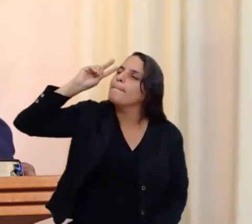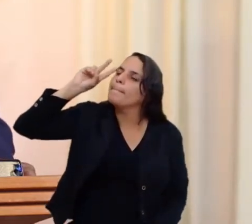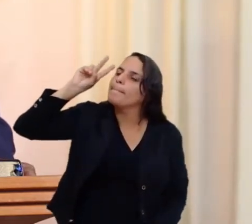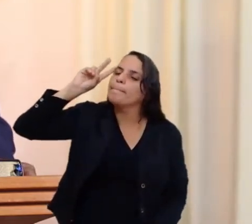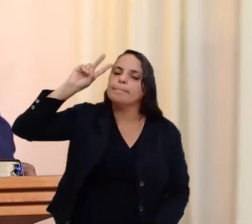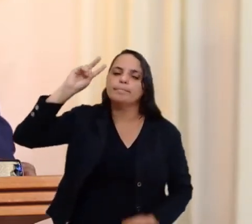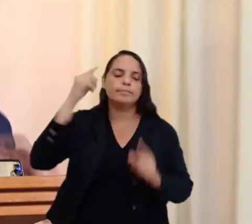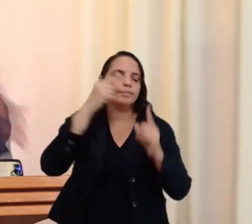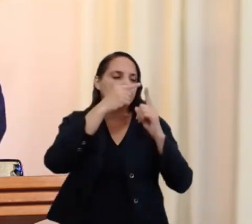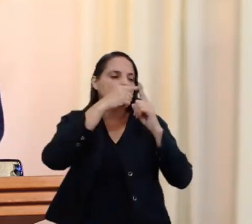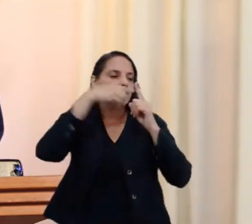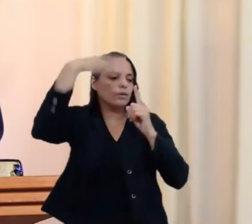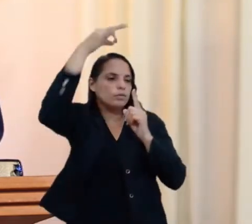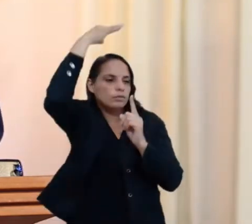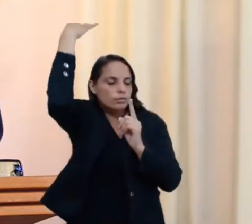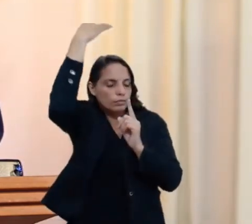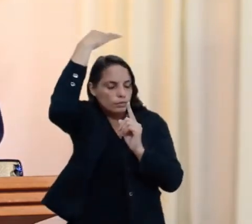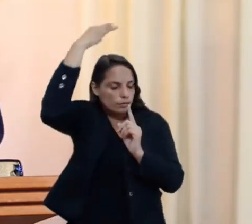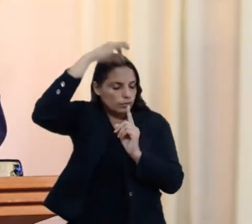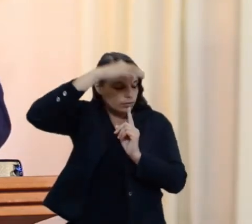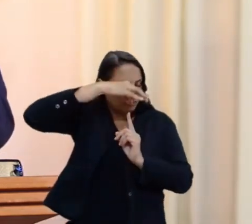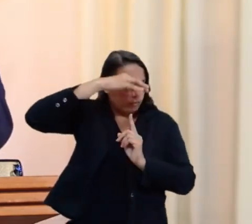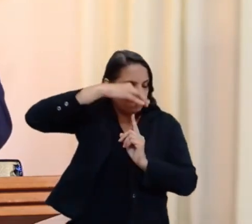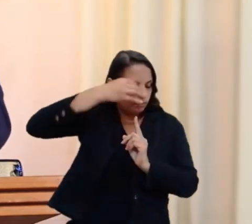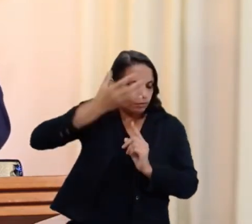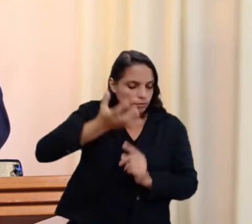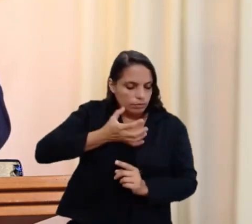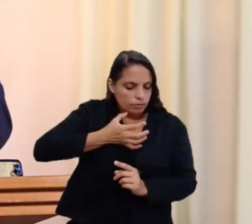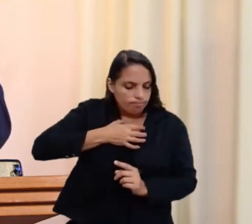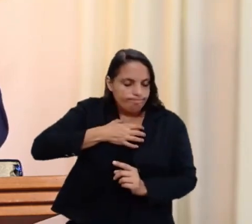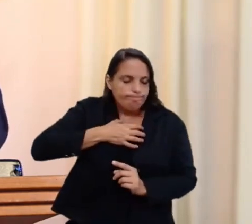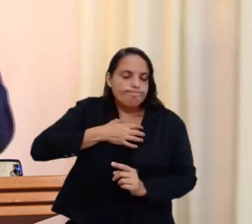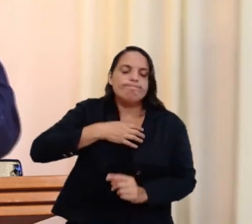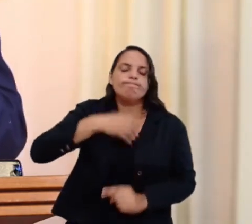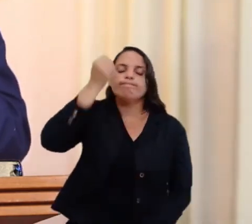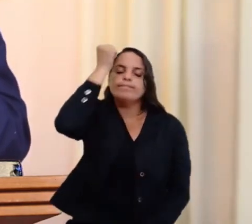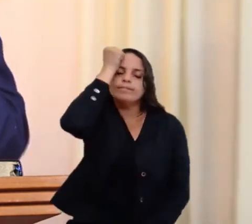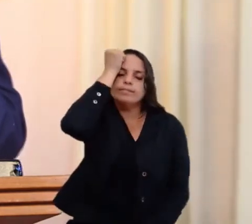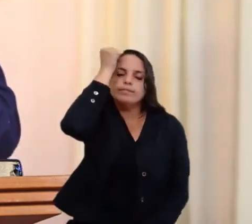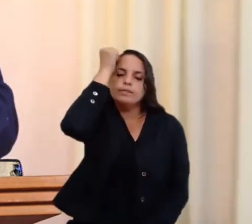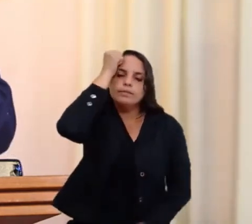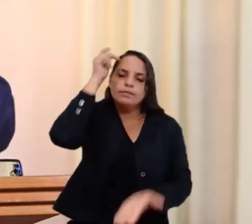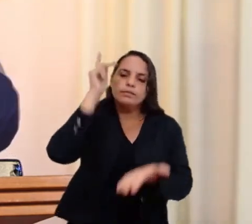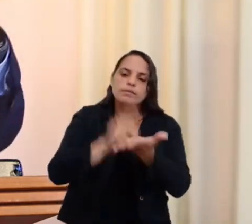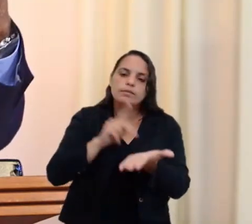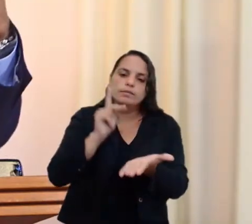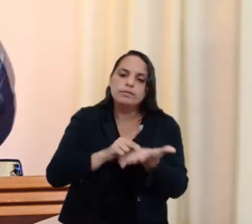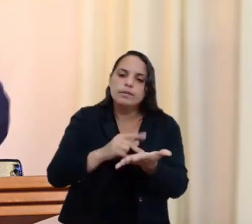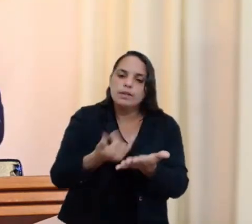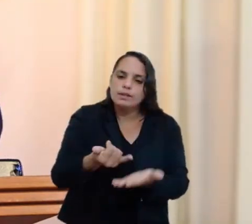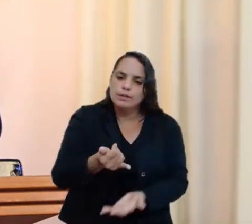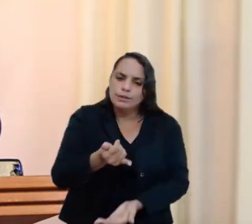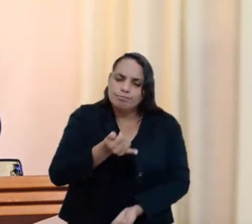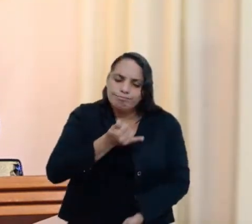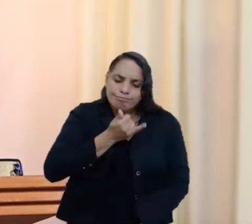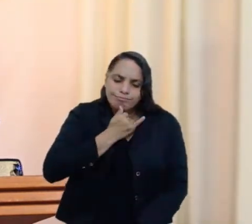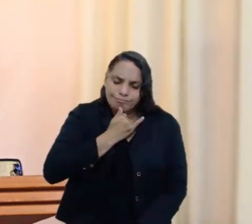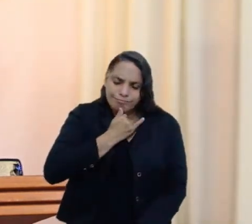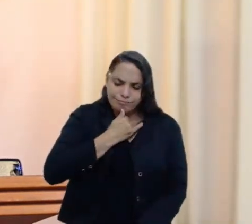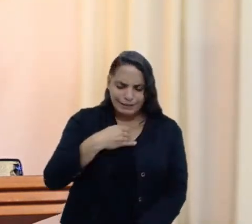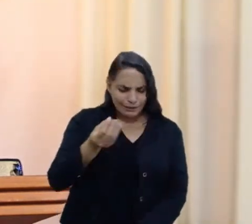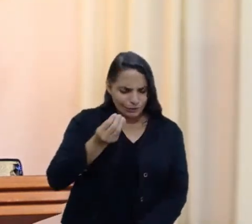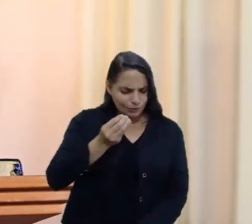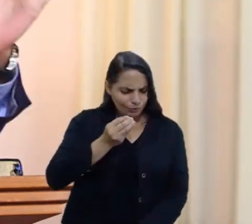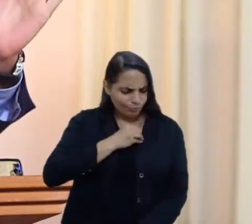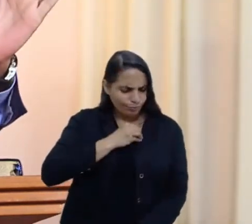convence do pecado e produz em nós o arrependimento, que é tristeza pela nossa vida pecaminosa